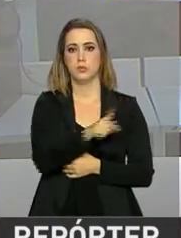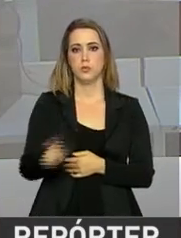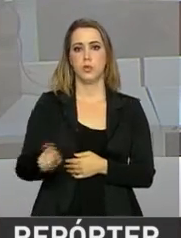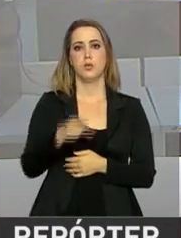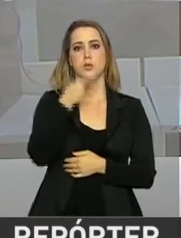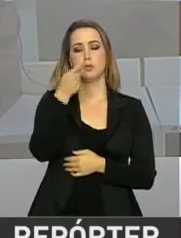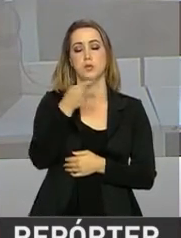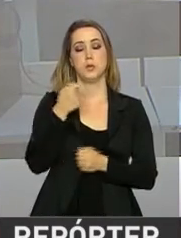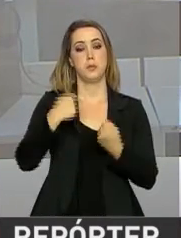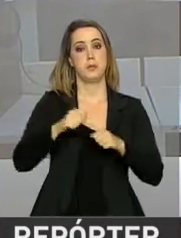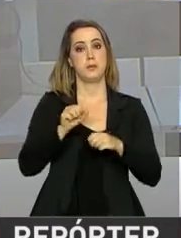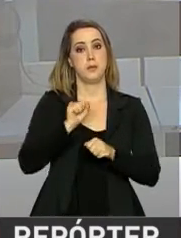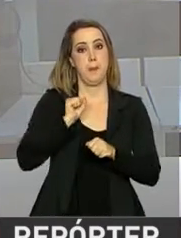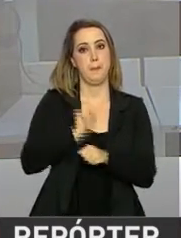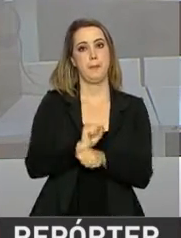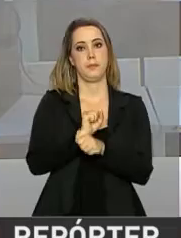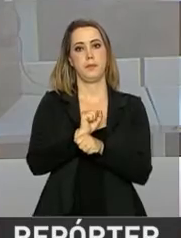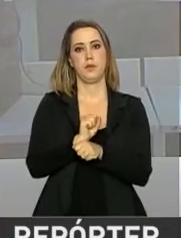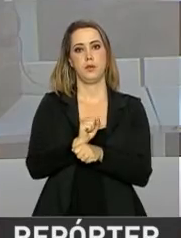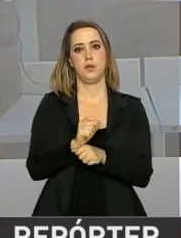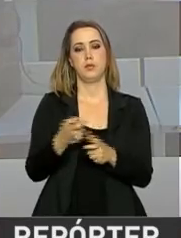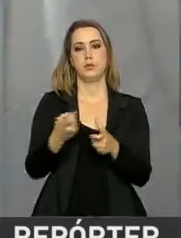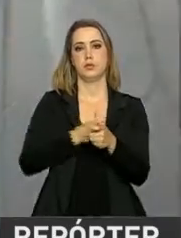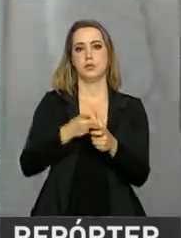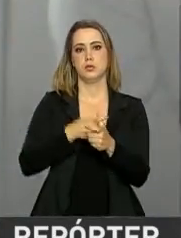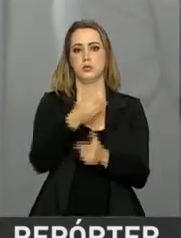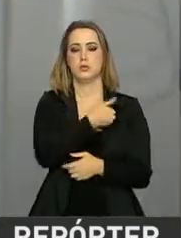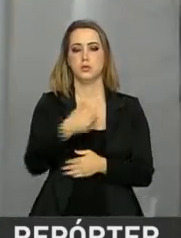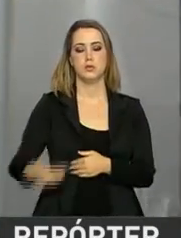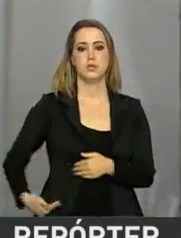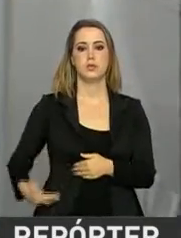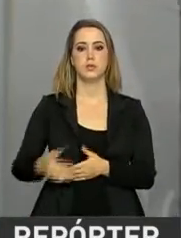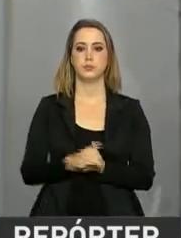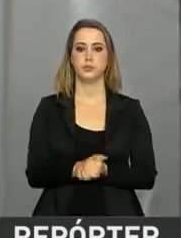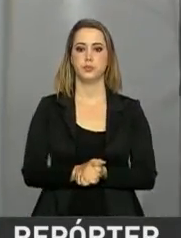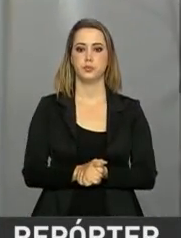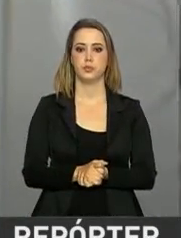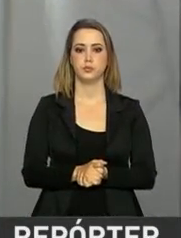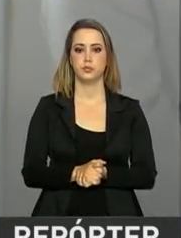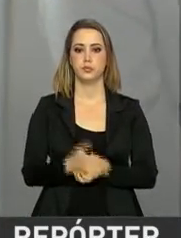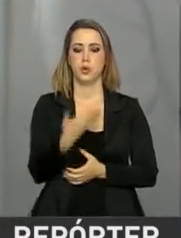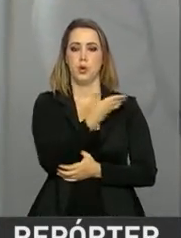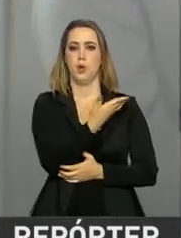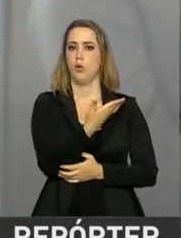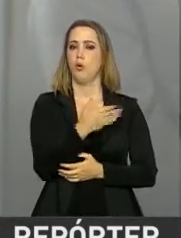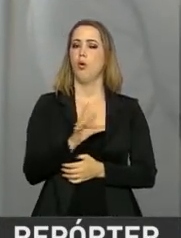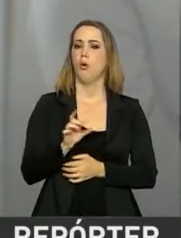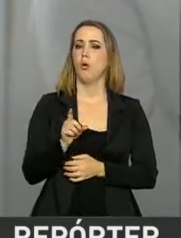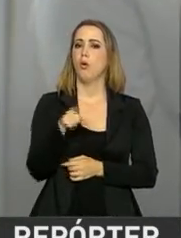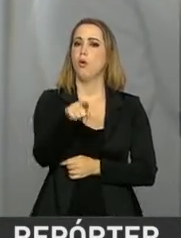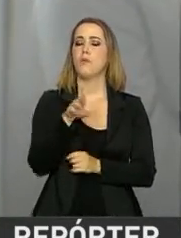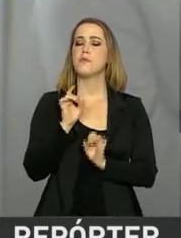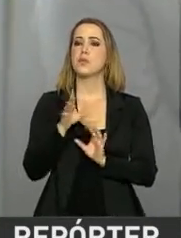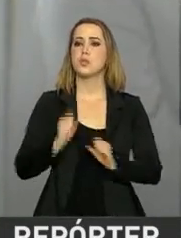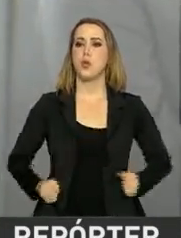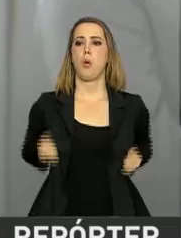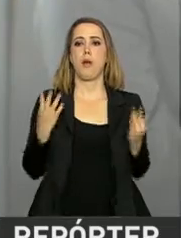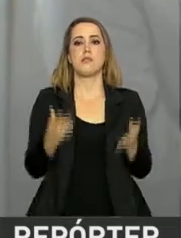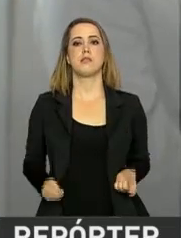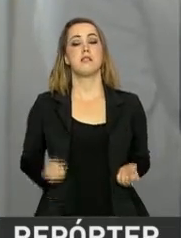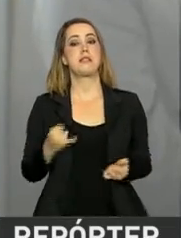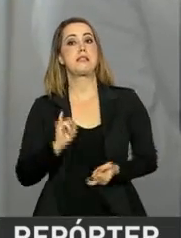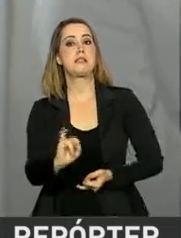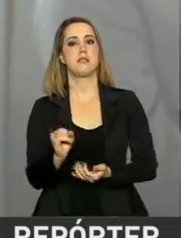preciso frear o déficit nas contas do governo você só pode gastar o que arrecada essa é a primeira ideia quando nós vemos um 10